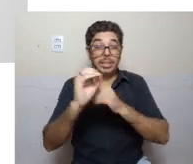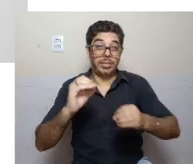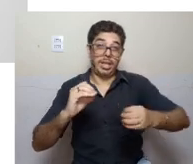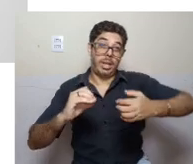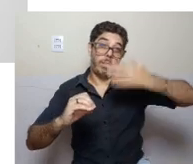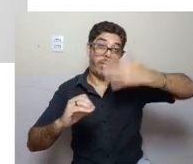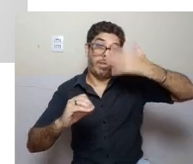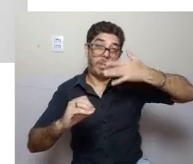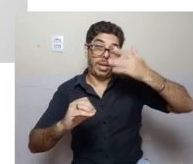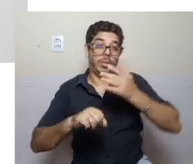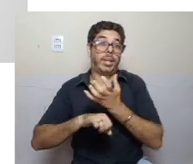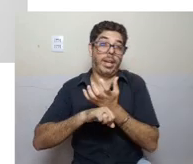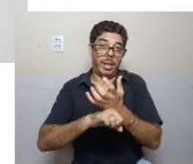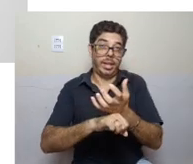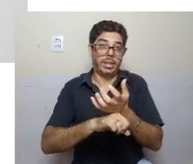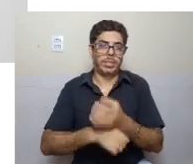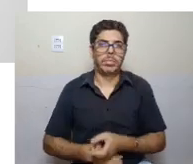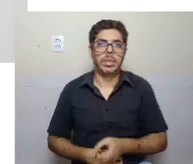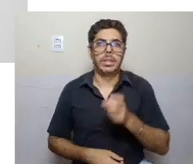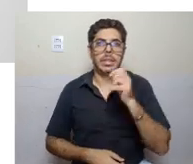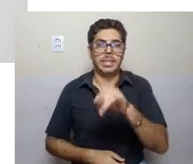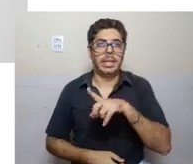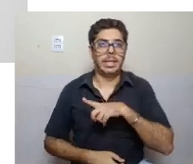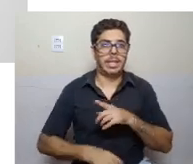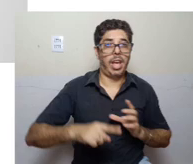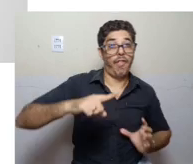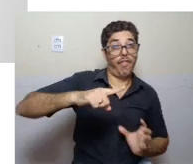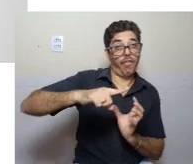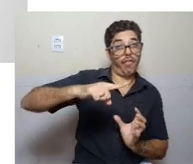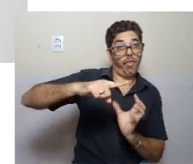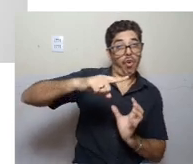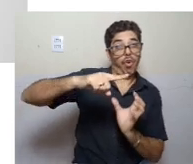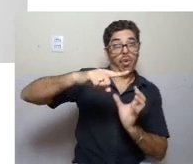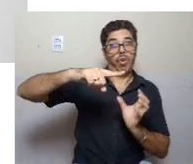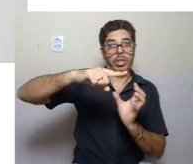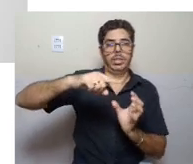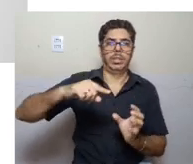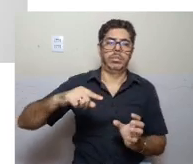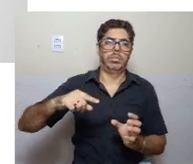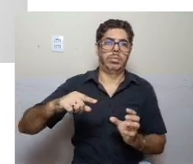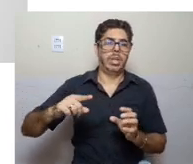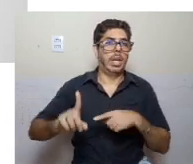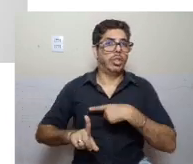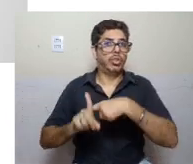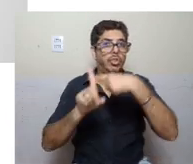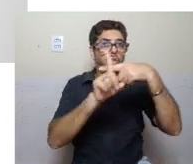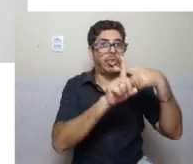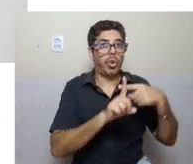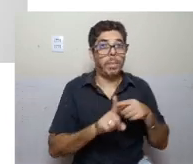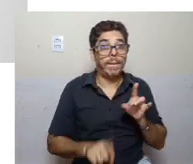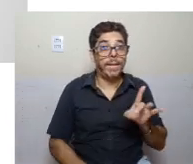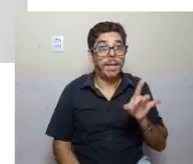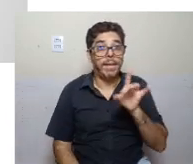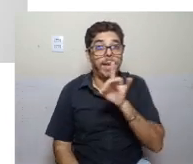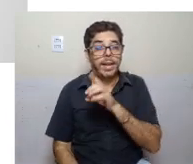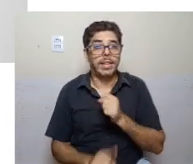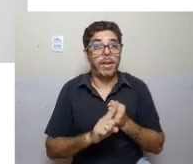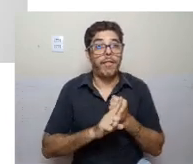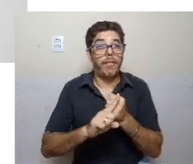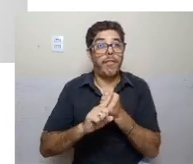em movimento. Então, a força resultante exercida pelo campo sobre o fio vai ser a soma de todas as forças